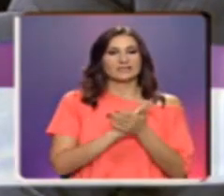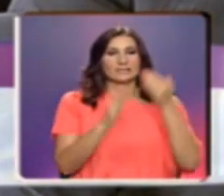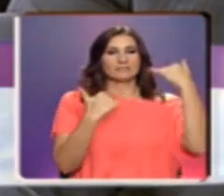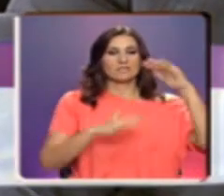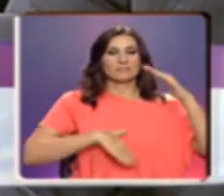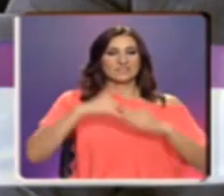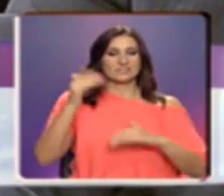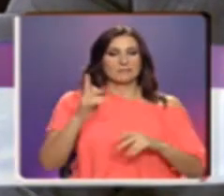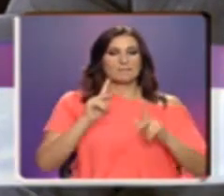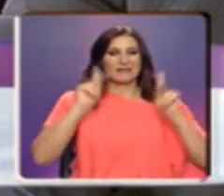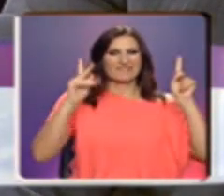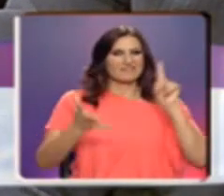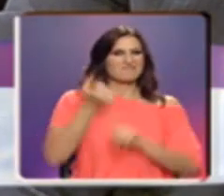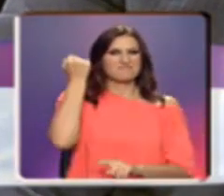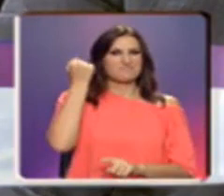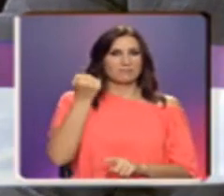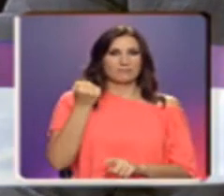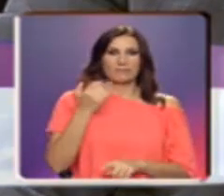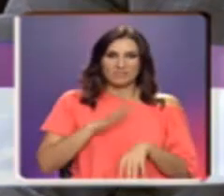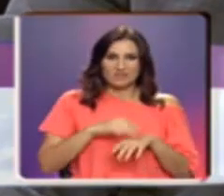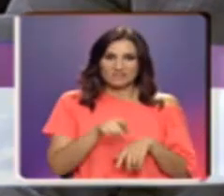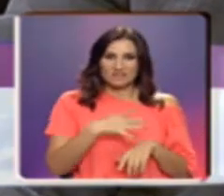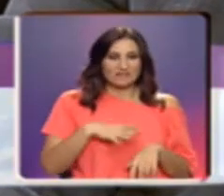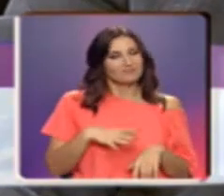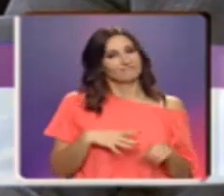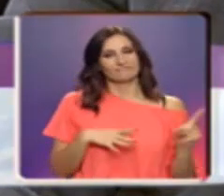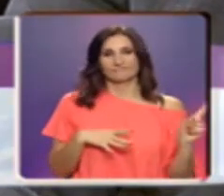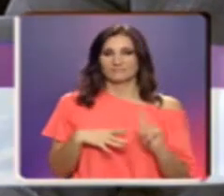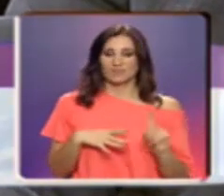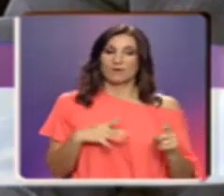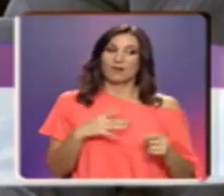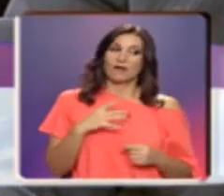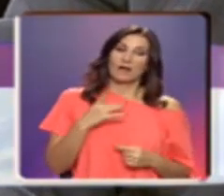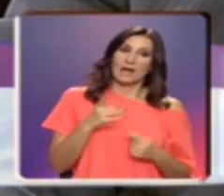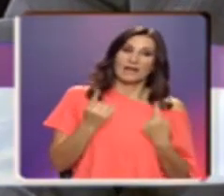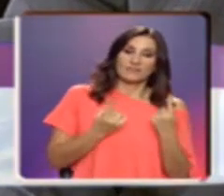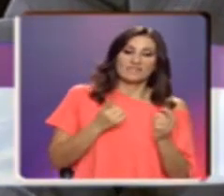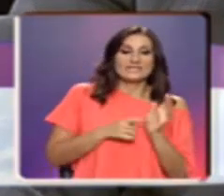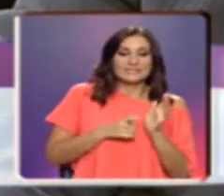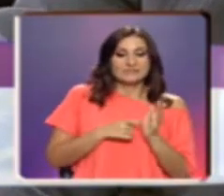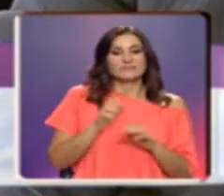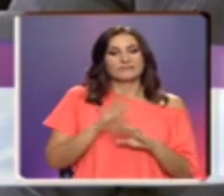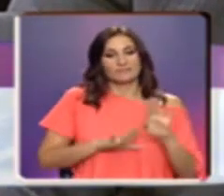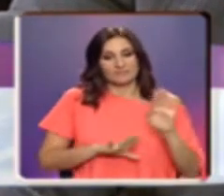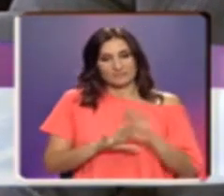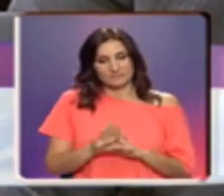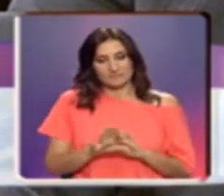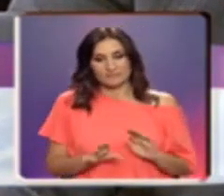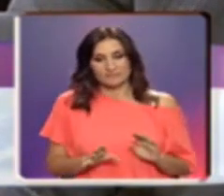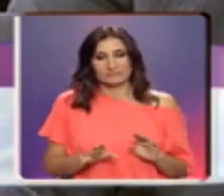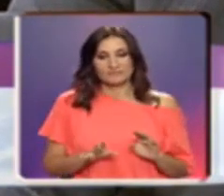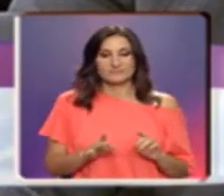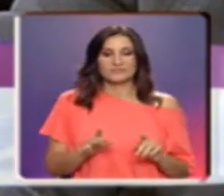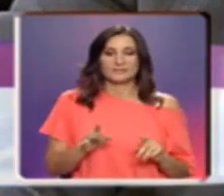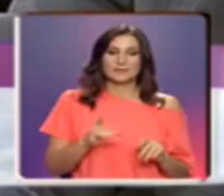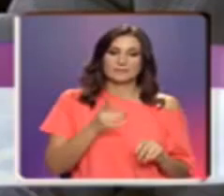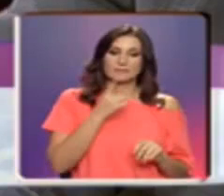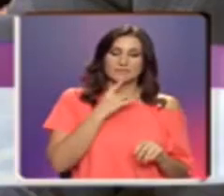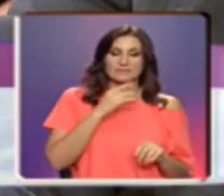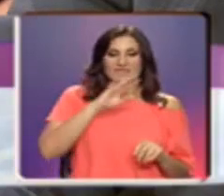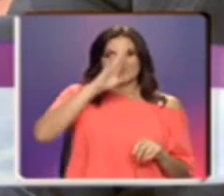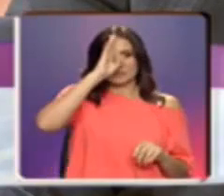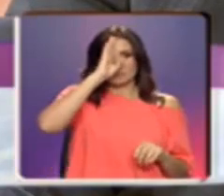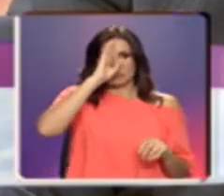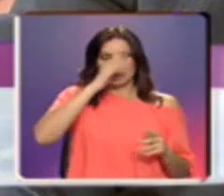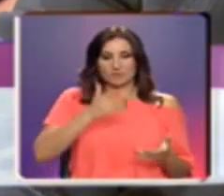Para vencer a qualquer custo? Não. Sim. Não. Aquilo que às vezes é necessário fazer e é perceber o Sporting